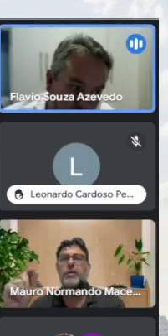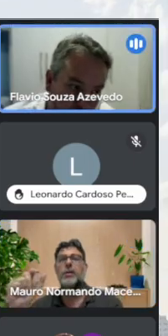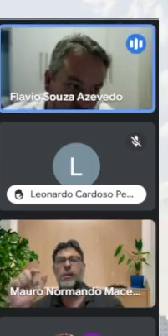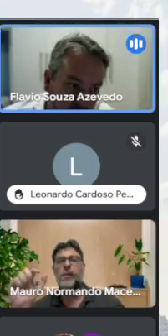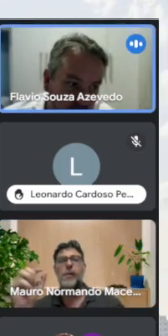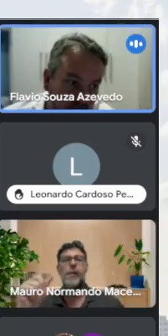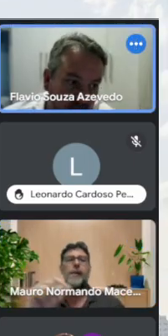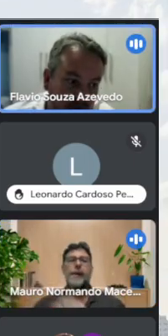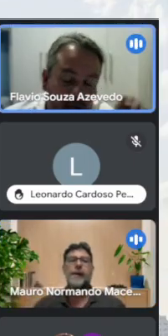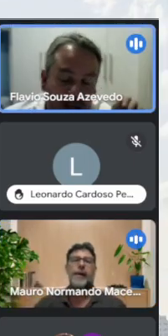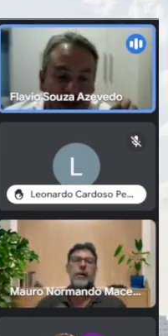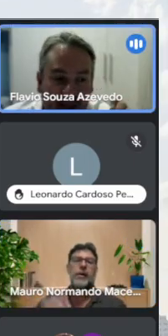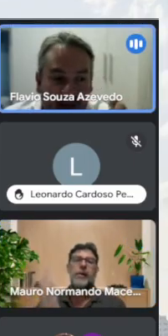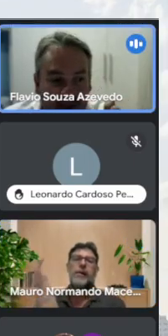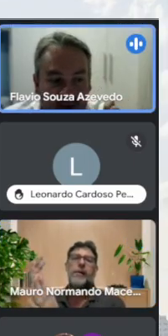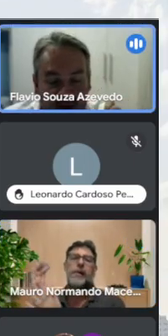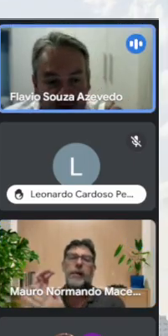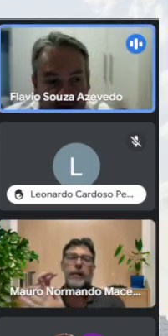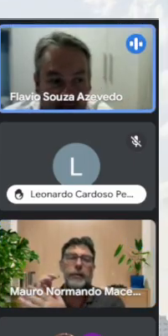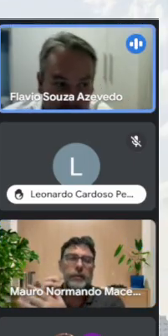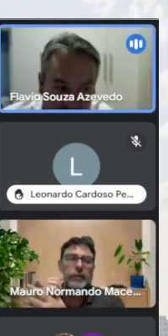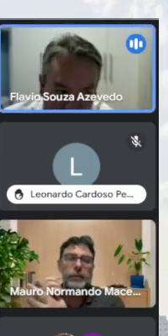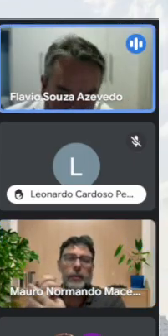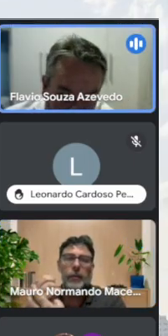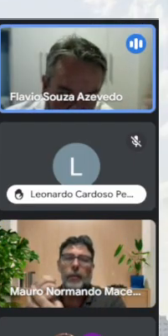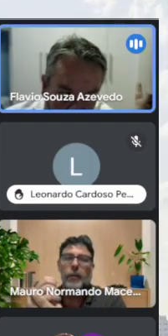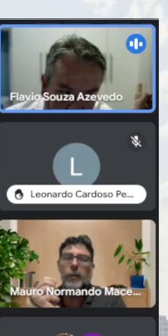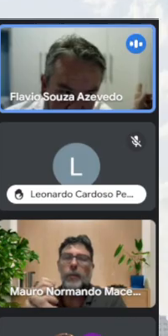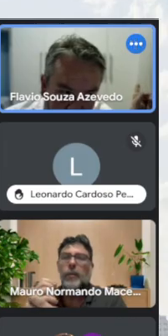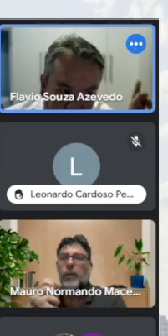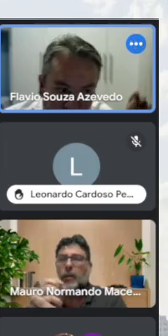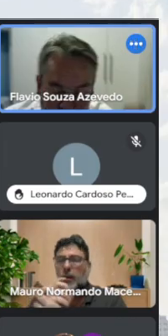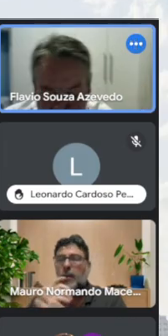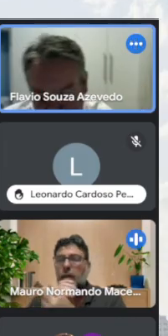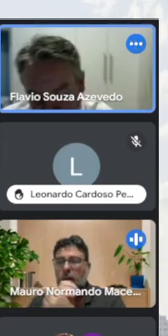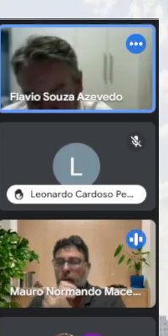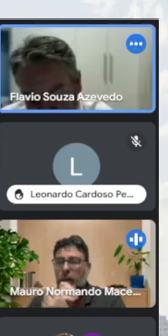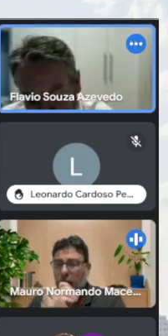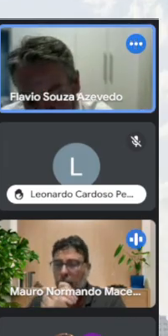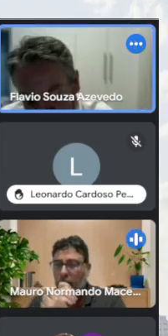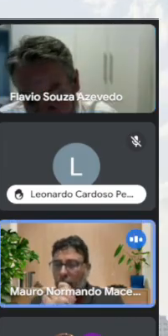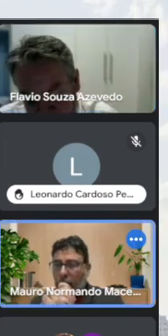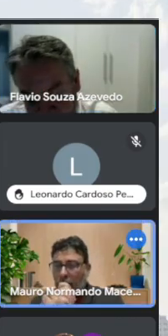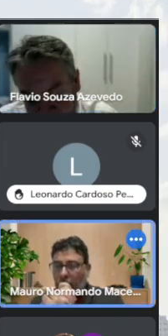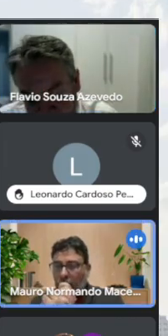projeto do Jardins, a Fita Restaure. É a mesma de Sobral também.